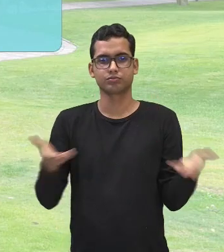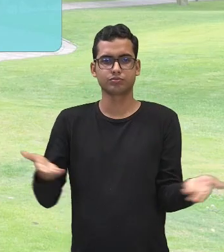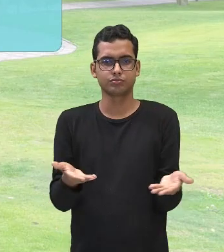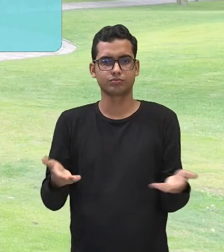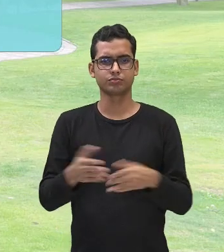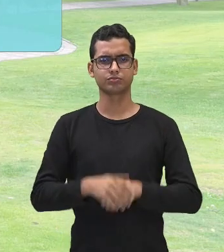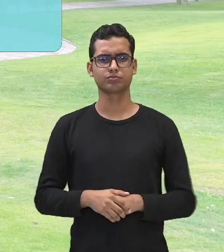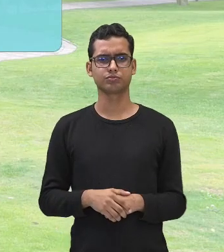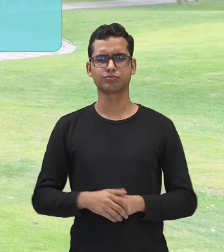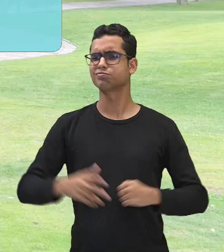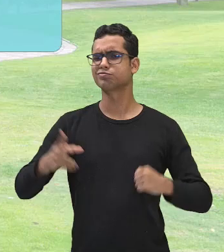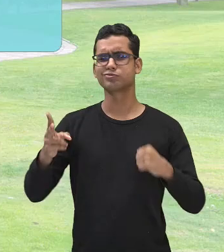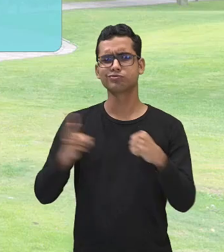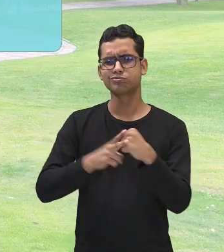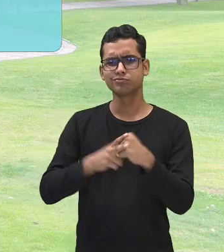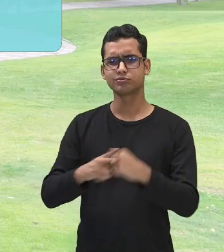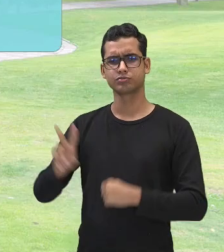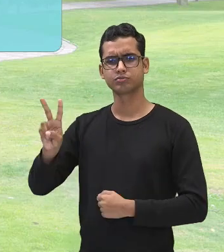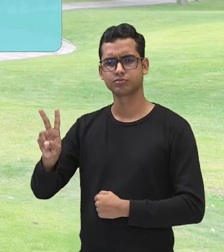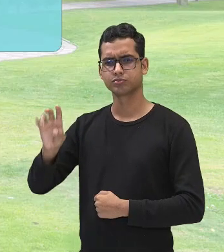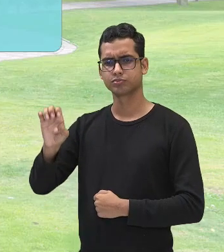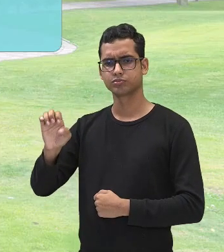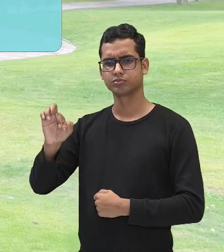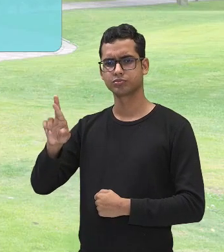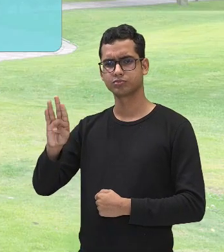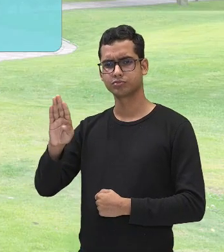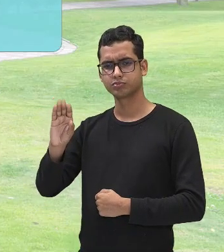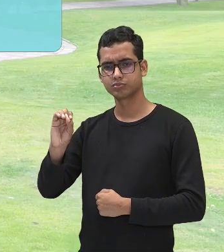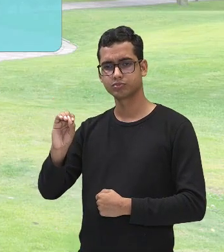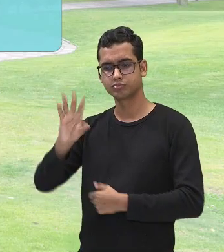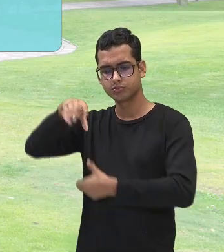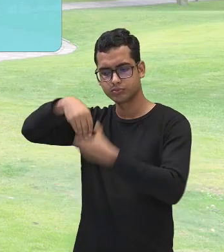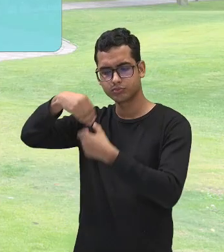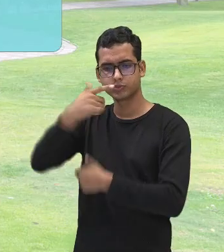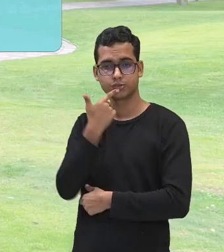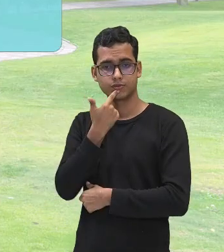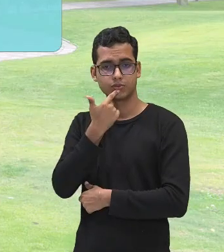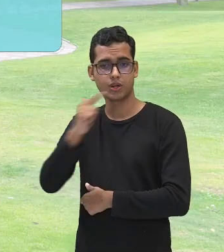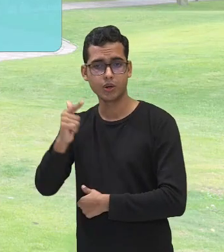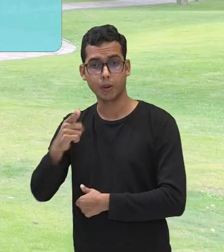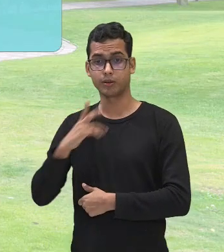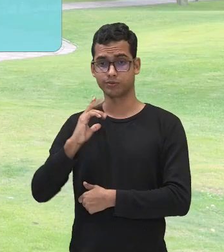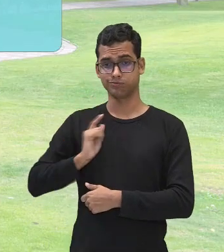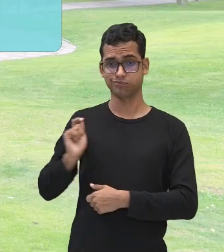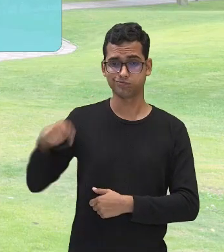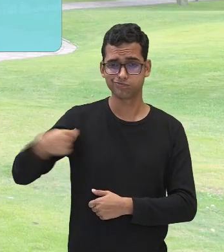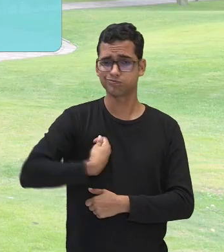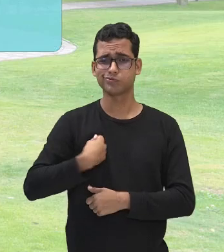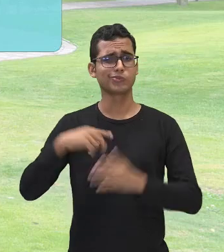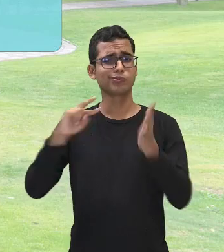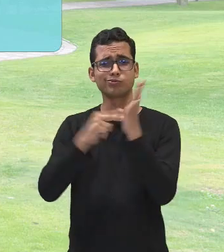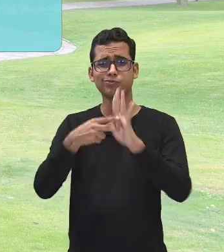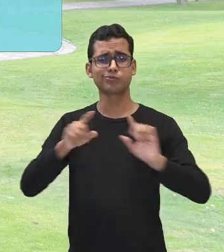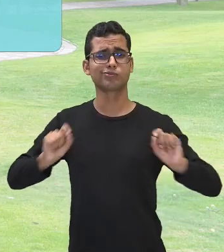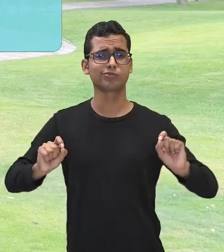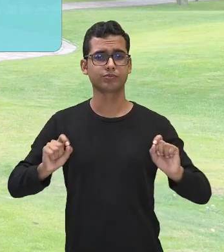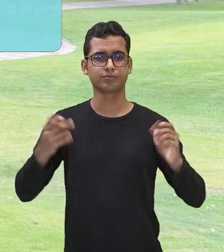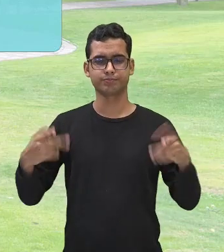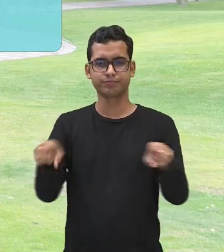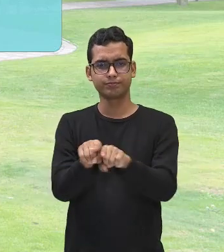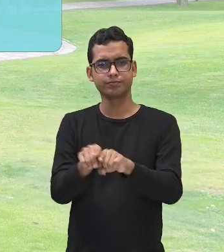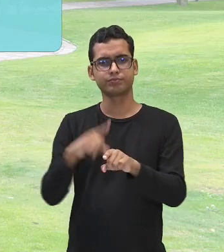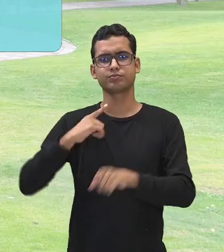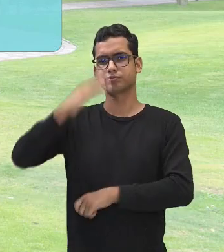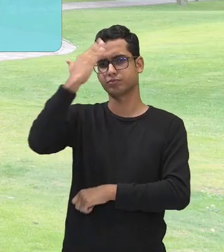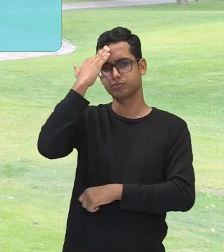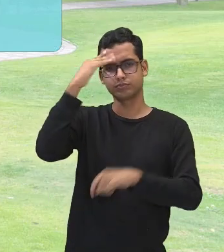Então, o que é um verbo? Antes de tudo, professora, a gente fala de presente, a gente fala de pretérito, a gente fala